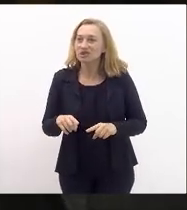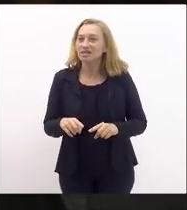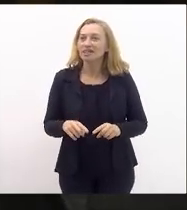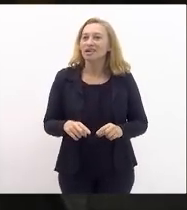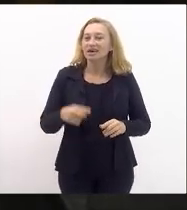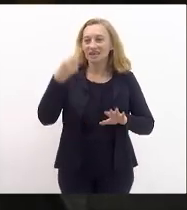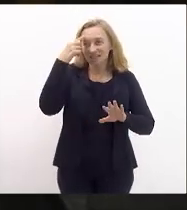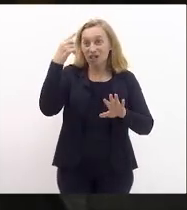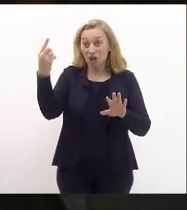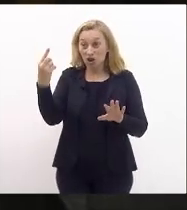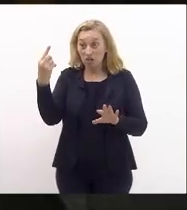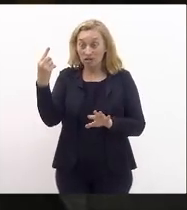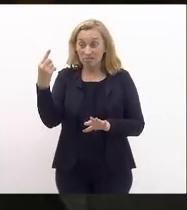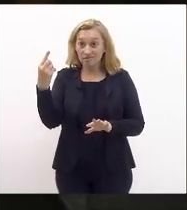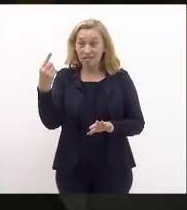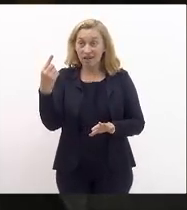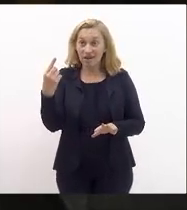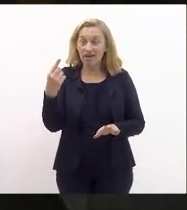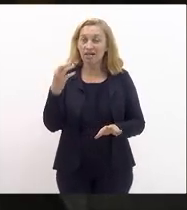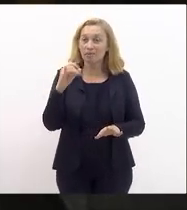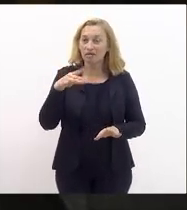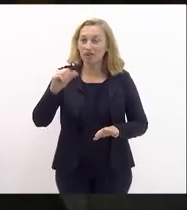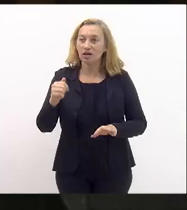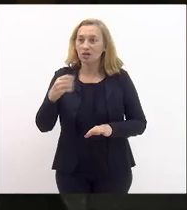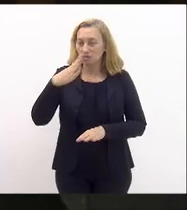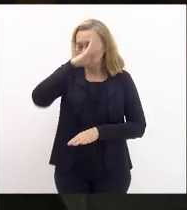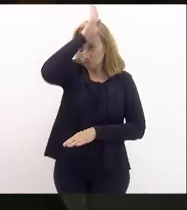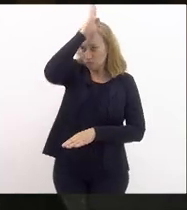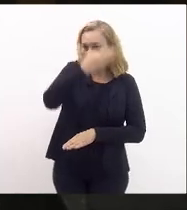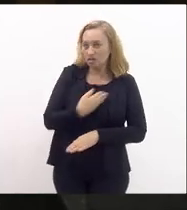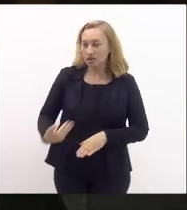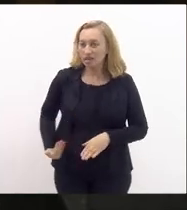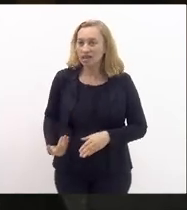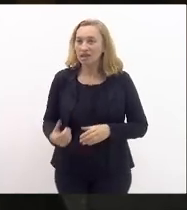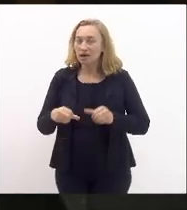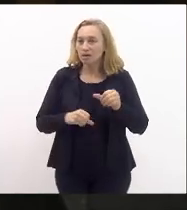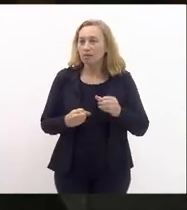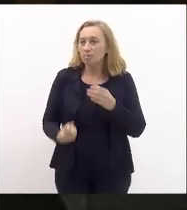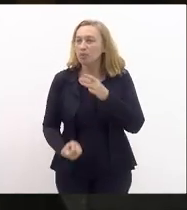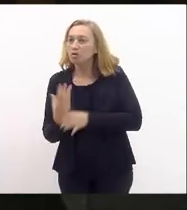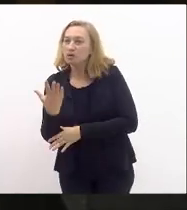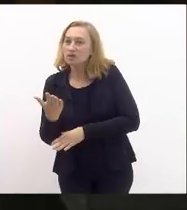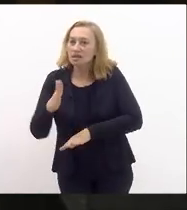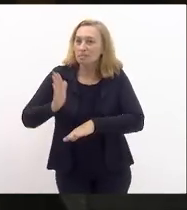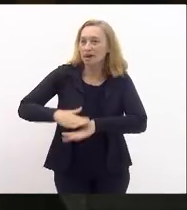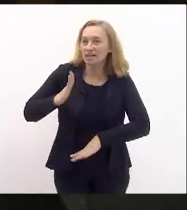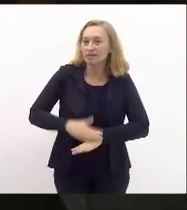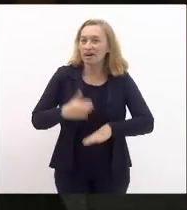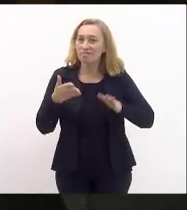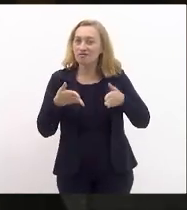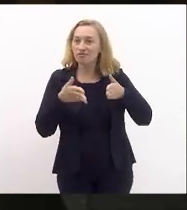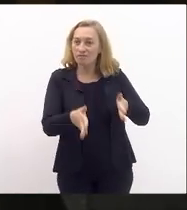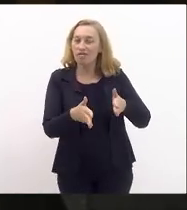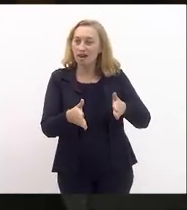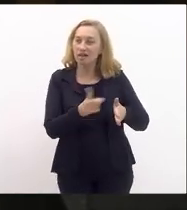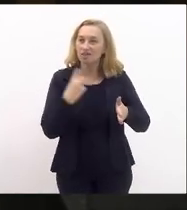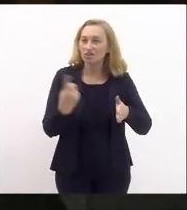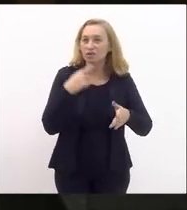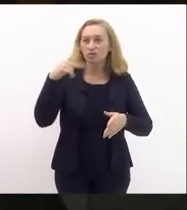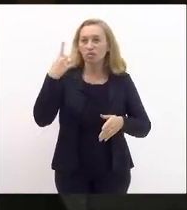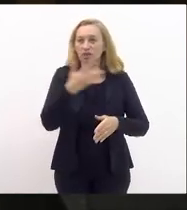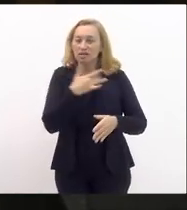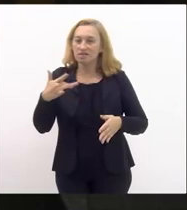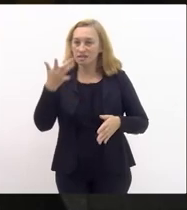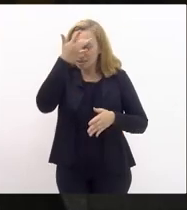lógica manicomial que o governo Bolsonaro tenta reintroduzir com cada vez mais centralidade nas nossas políticas de